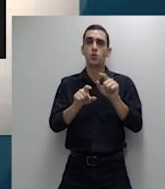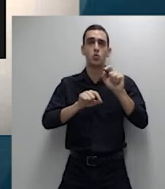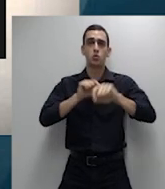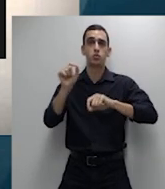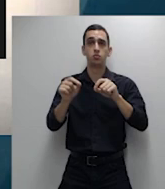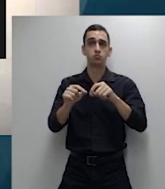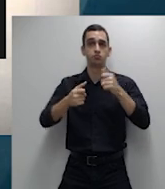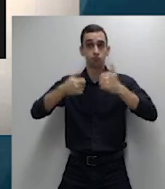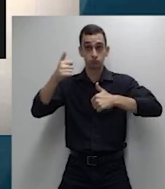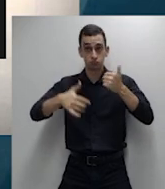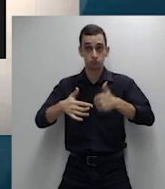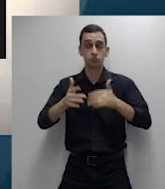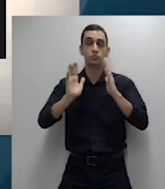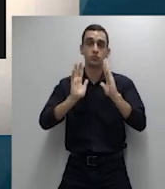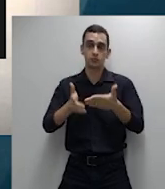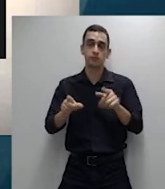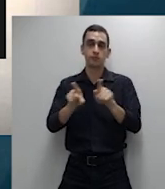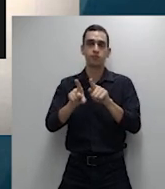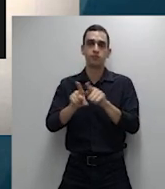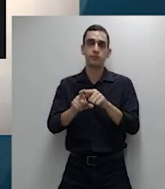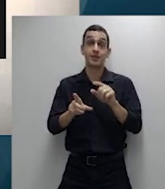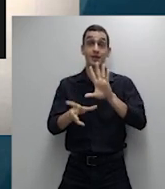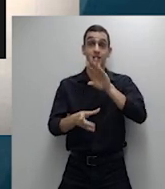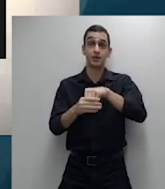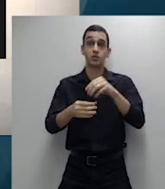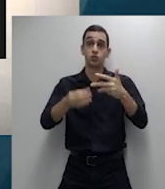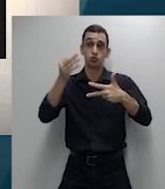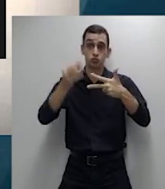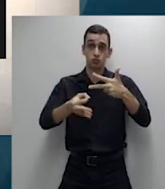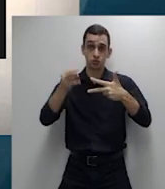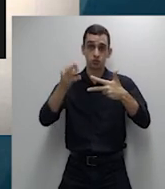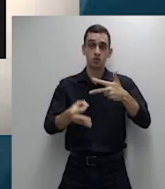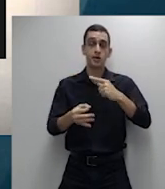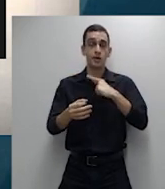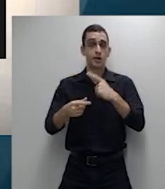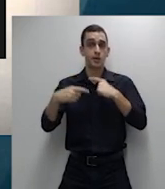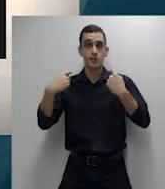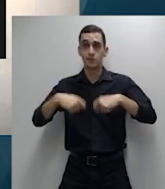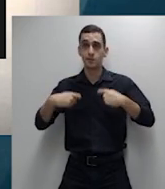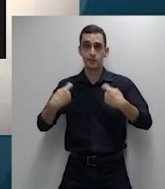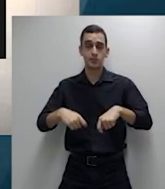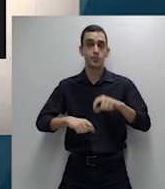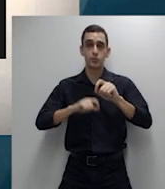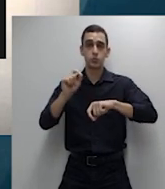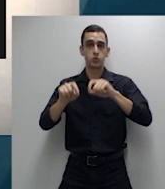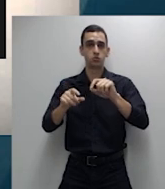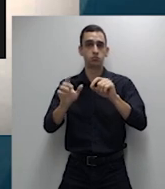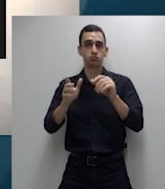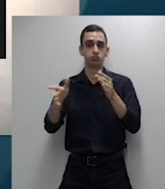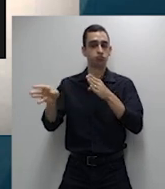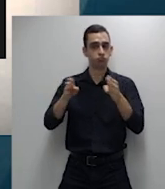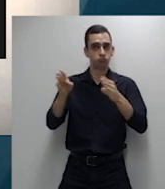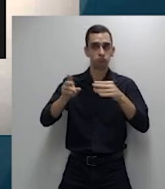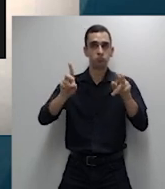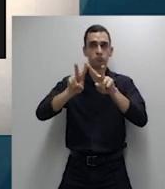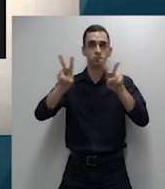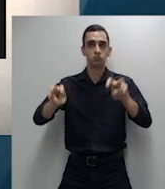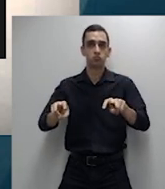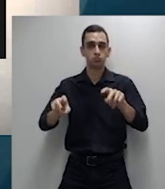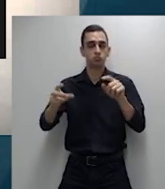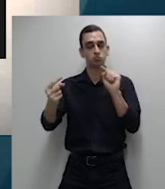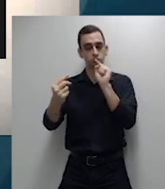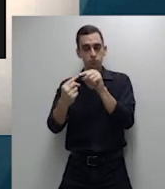a demonstração na intervenção do Judiciário nesse caso além de ser totalmente dentro das balizas do tema que o STF